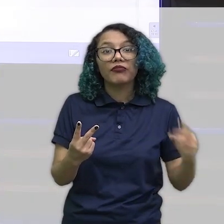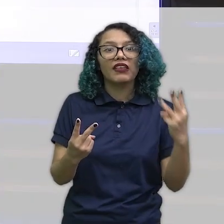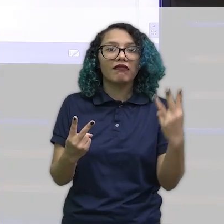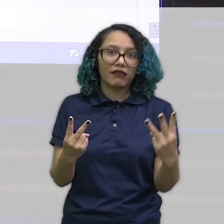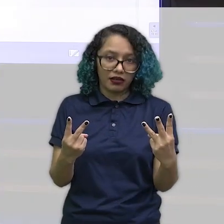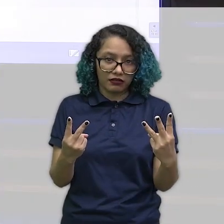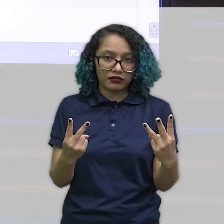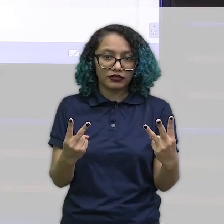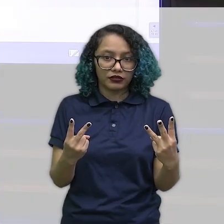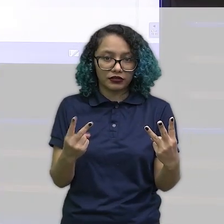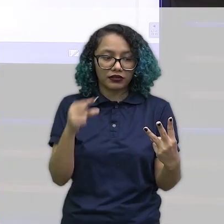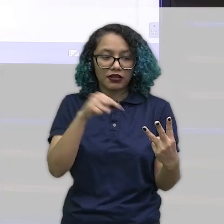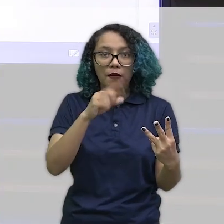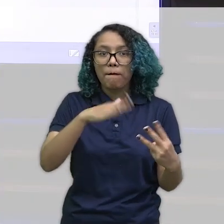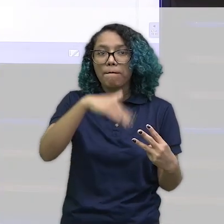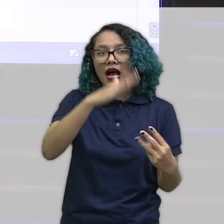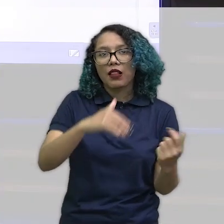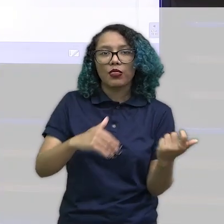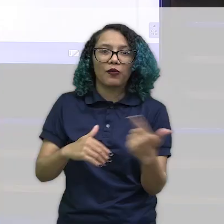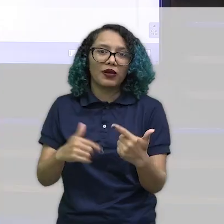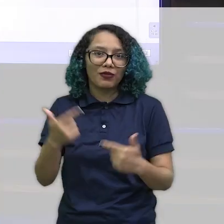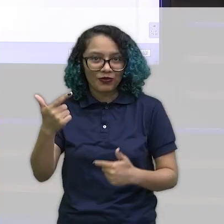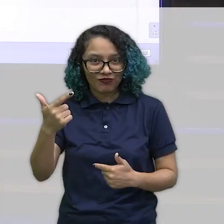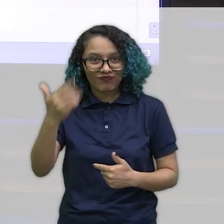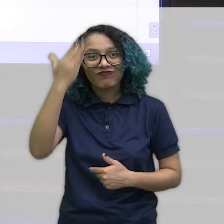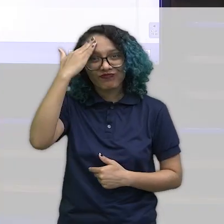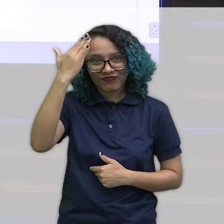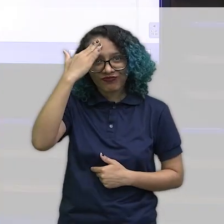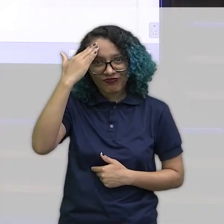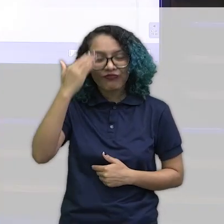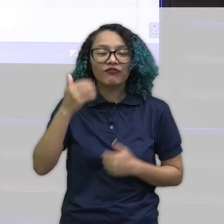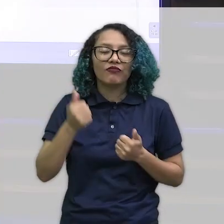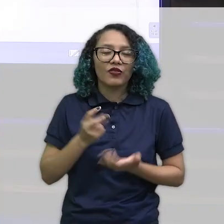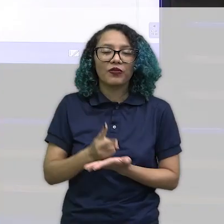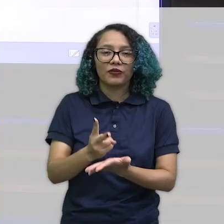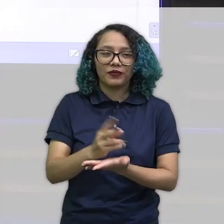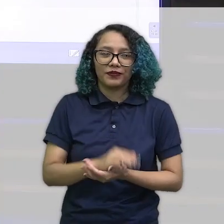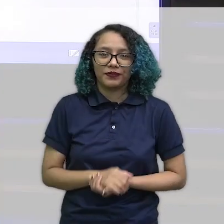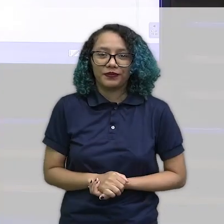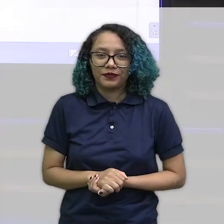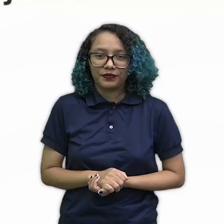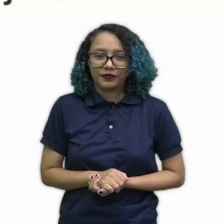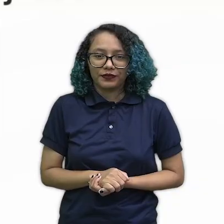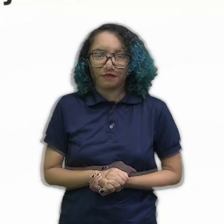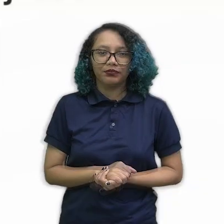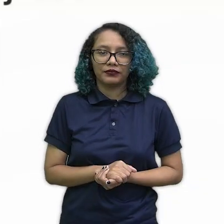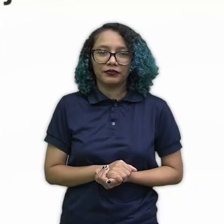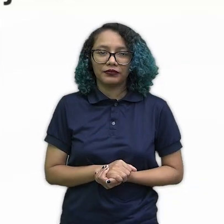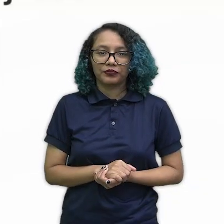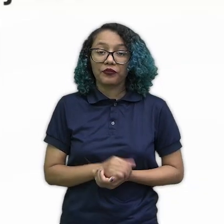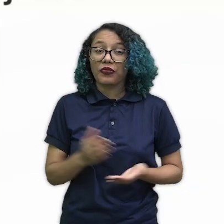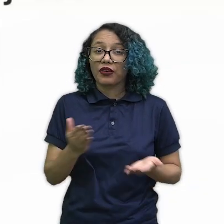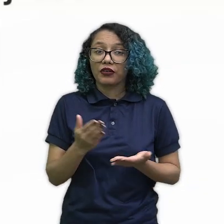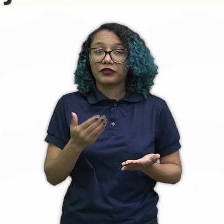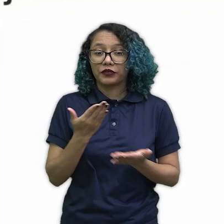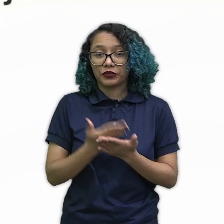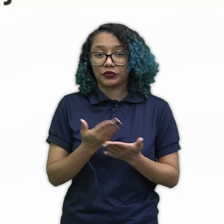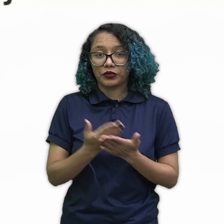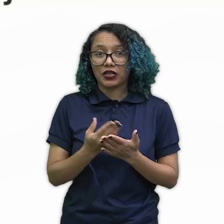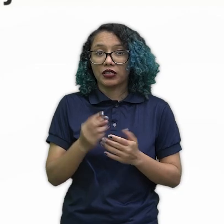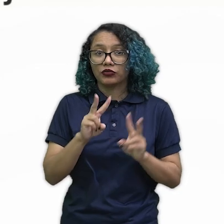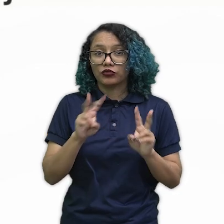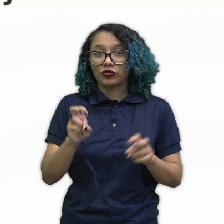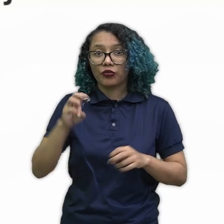3 vezes, que é uma quantidade maior do que 2. Tá bom? Vamos seguir em frente então. Vamos agora falar sobre